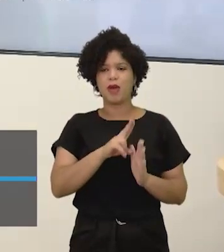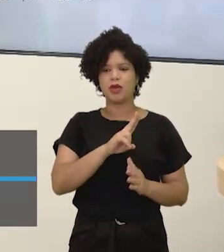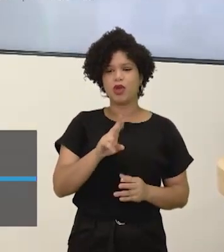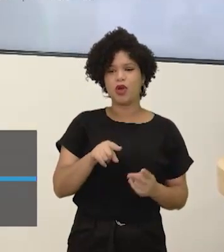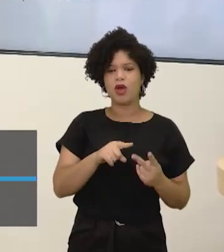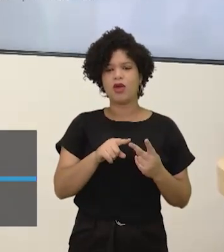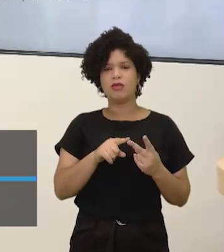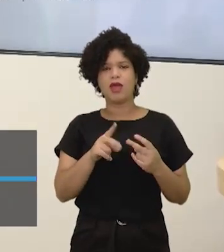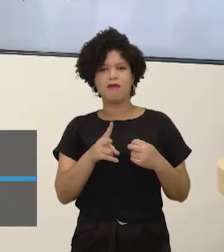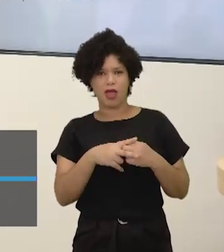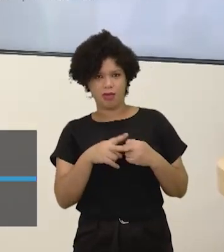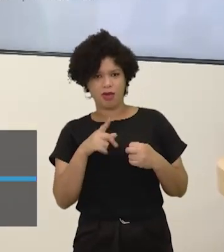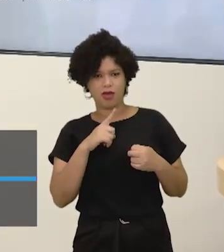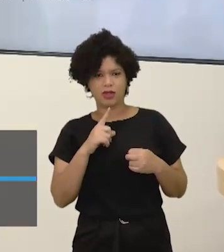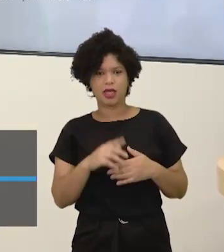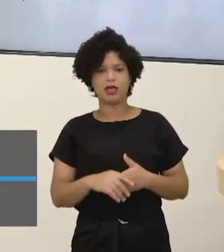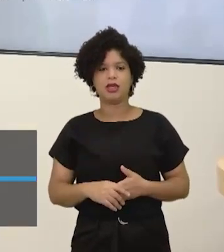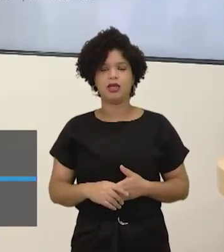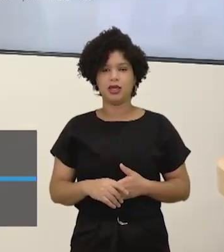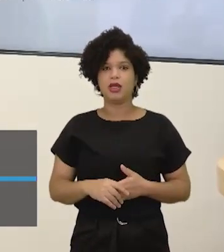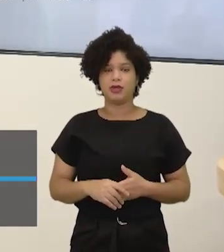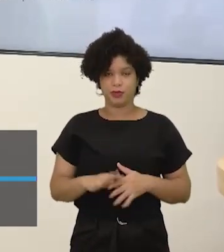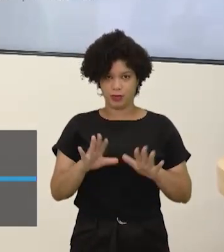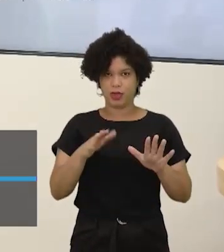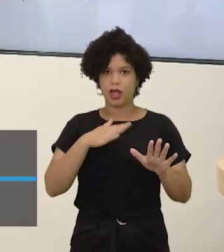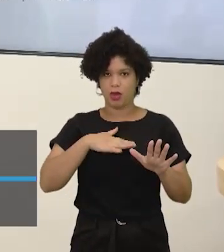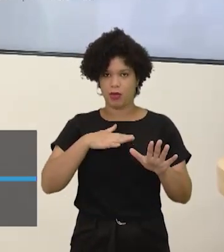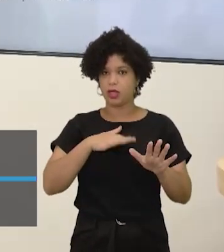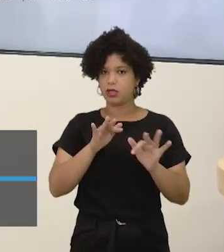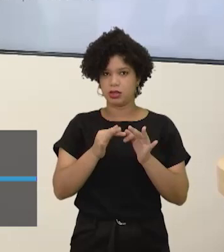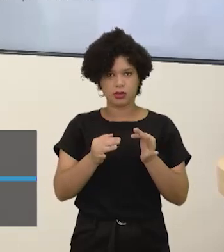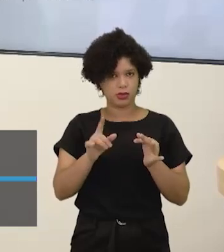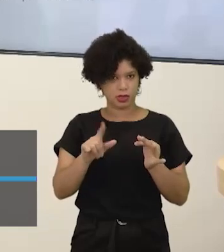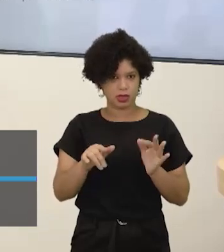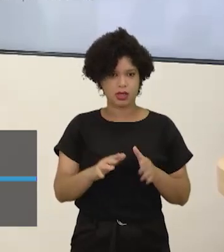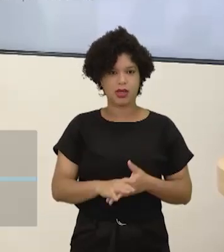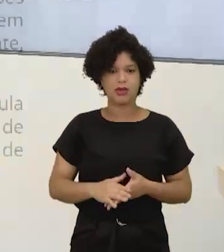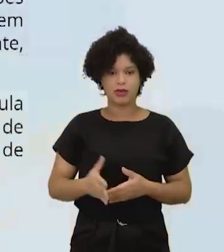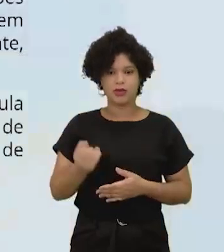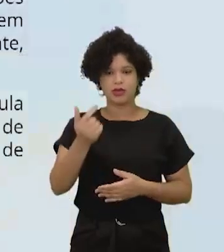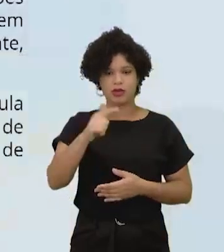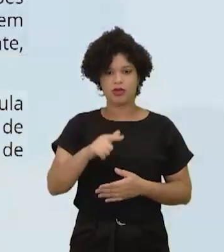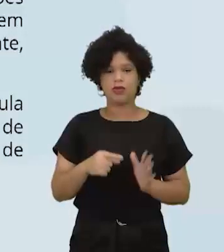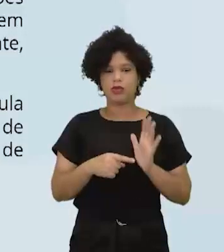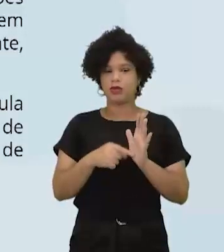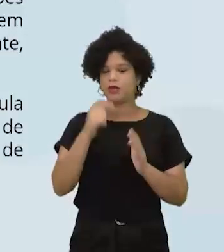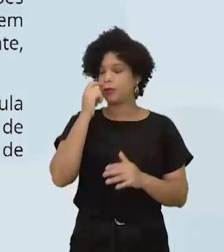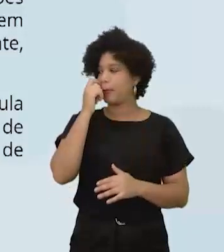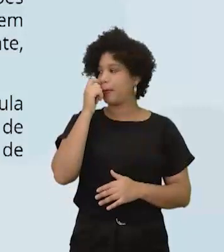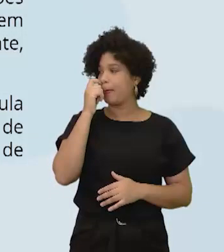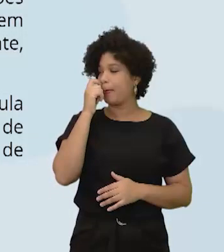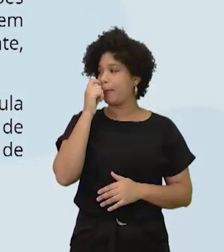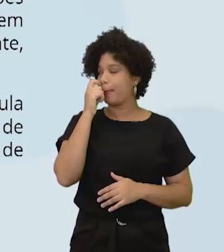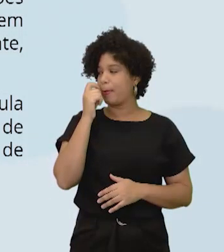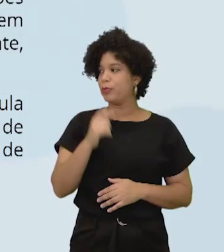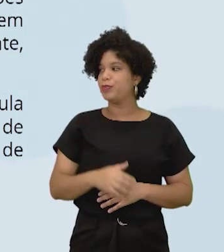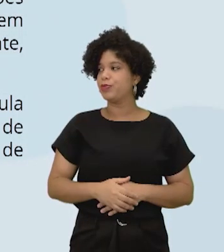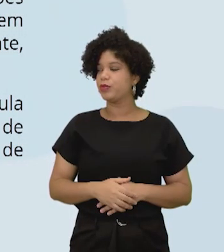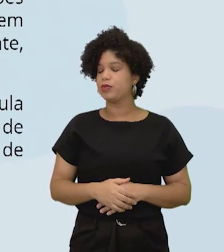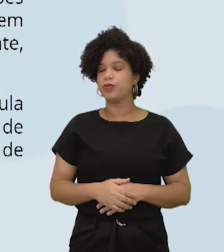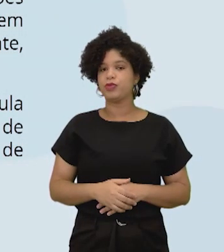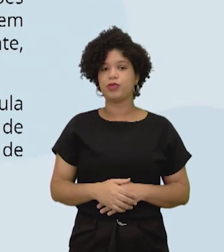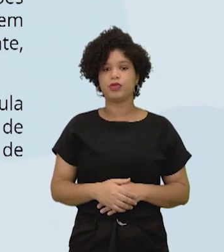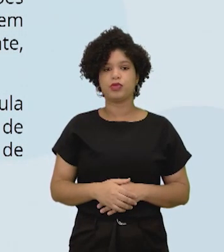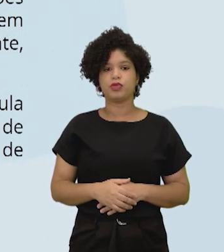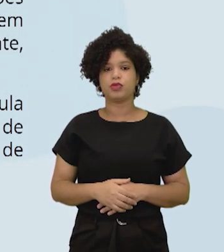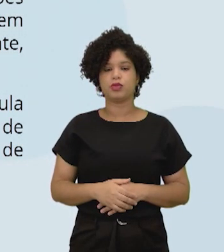de oração, aí entramos nas sindéticas e sindéticas. É tudo muito simples, tá? Eu vou pedir para pôr na tela de novo, só para marcar para eles. Então a gente está falando sobre isso daqui,